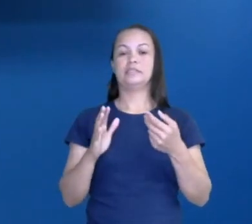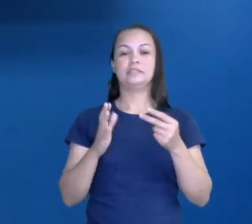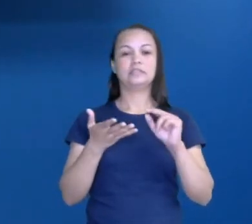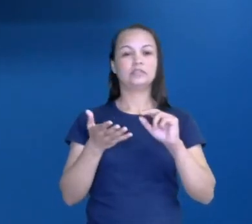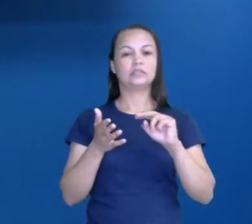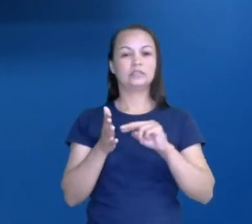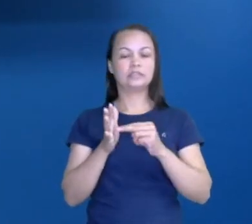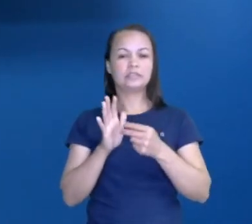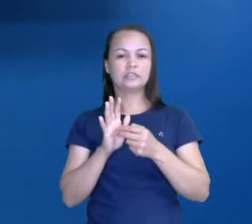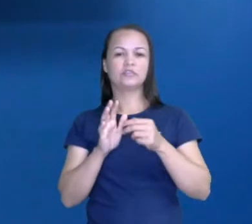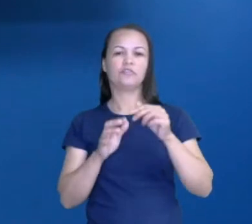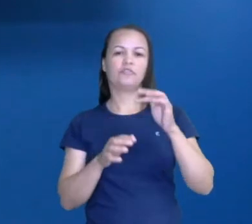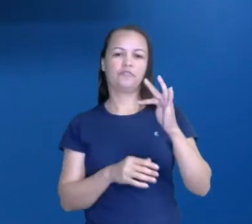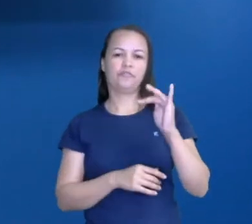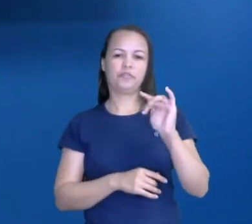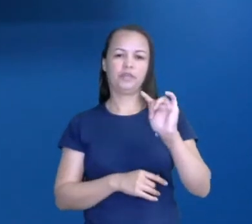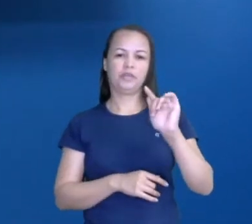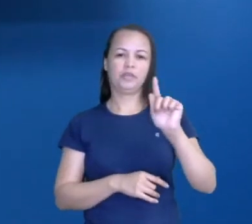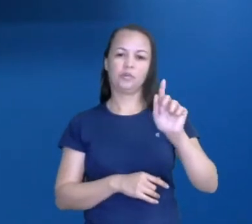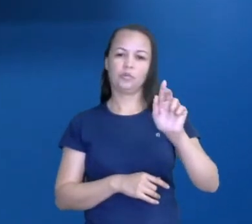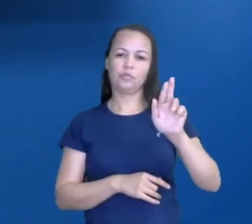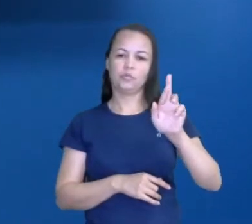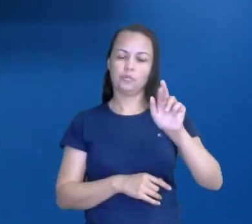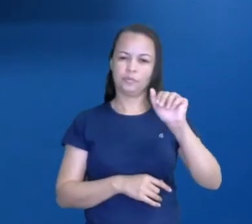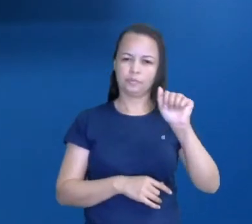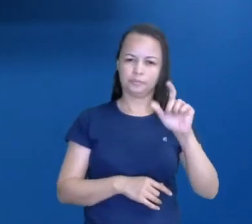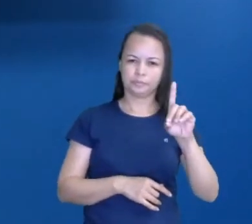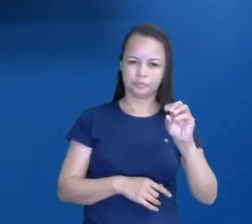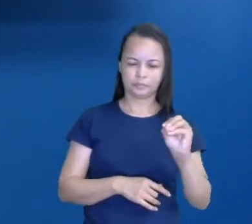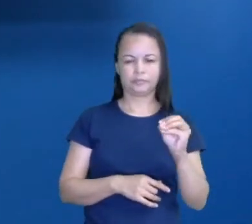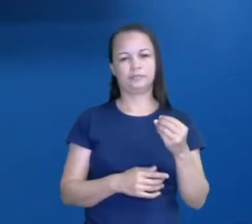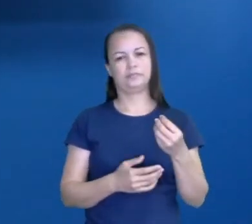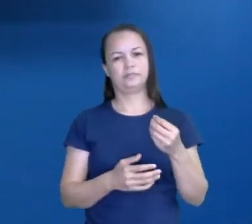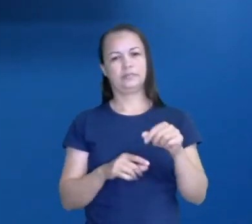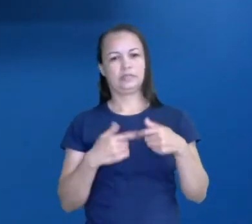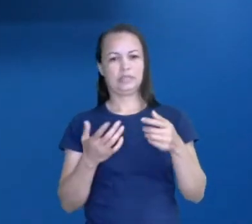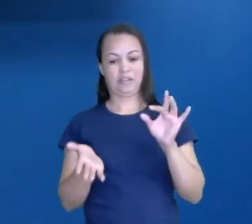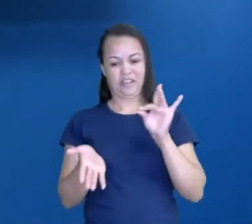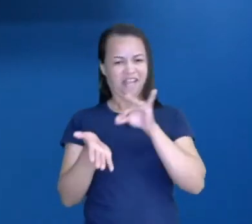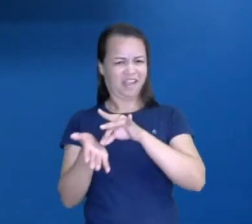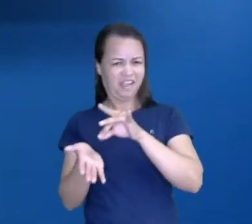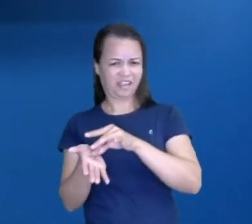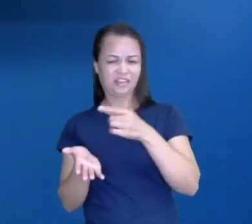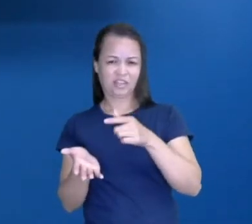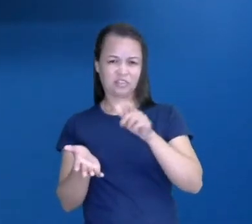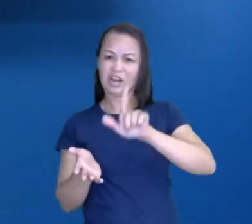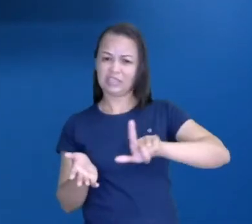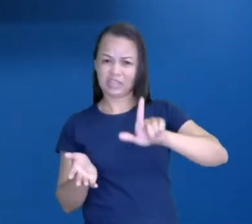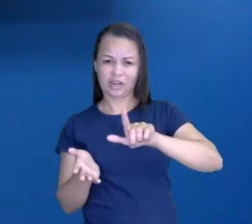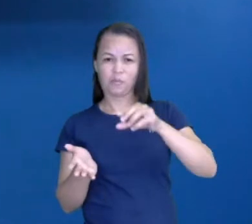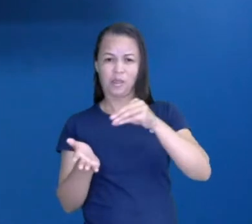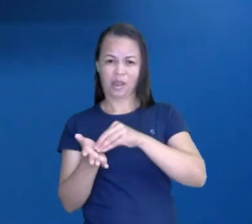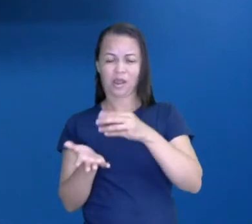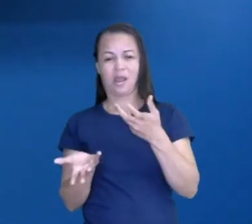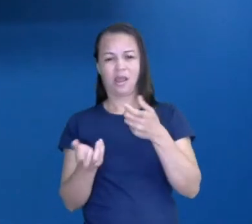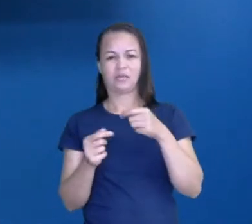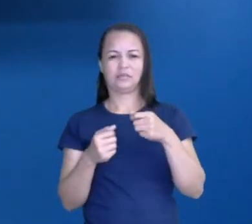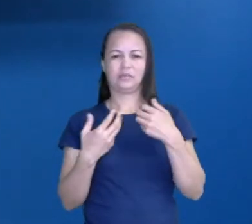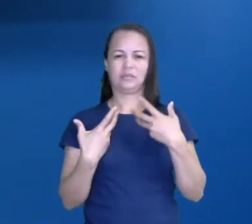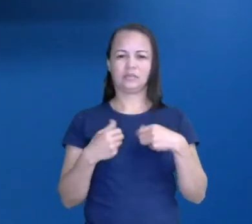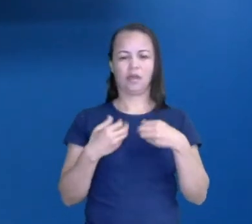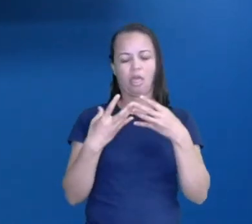figurado, gente. Certo? Apesar de não ser realmente, né, literalmente, senão ele estaria só o pó, o